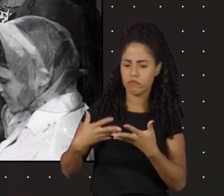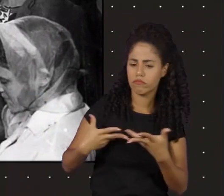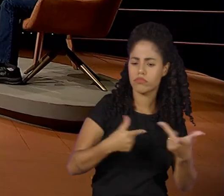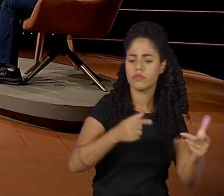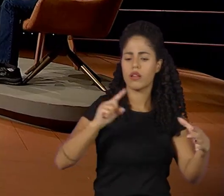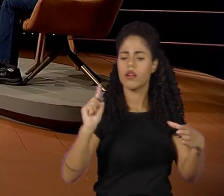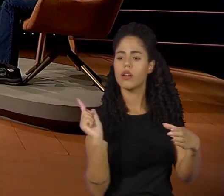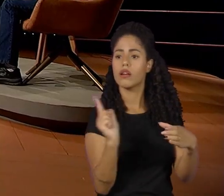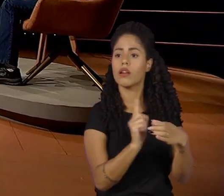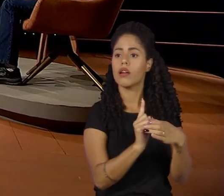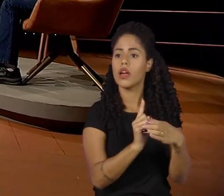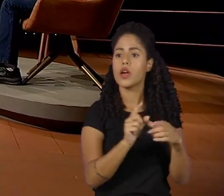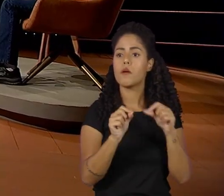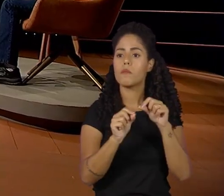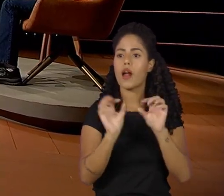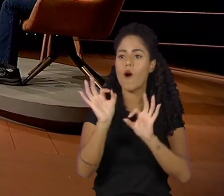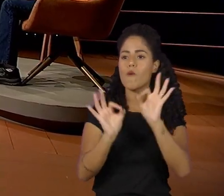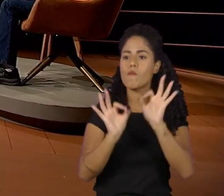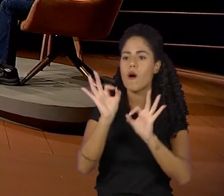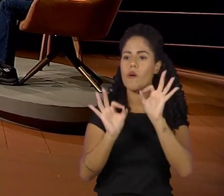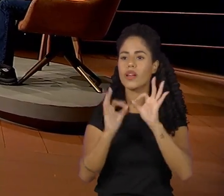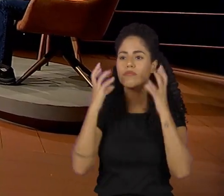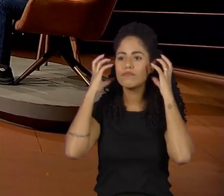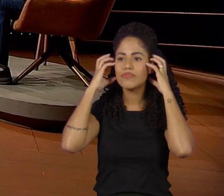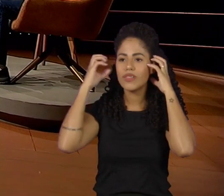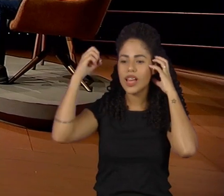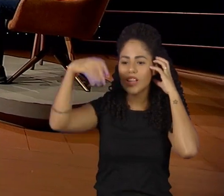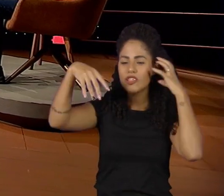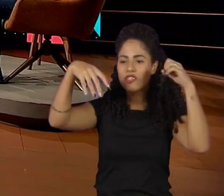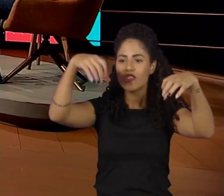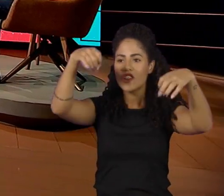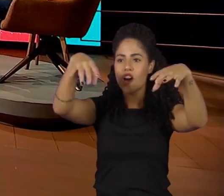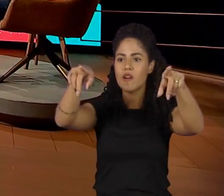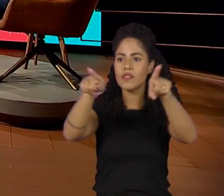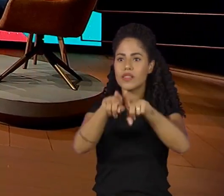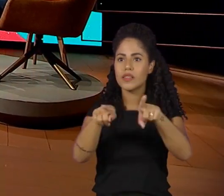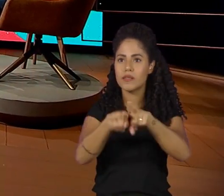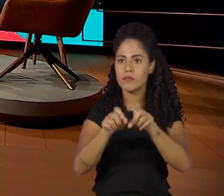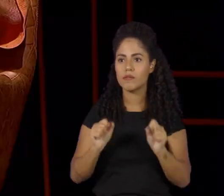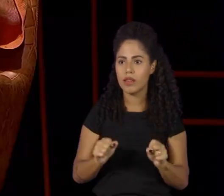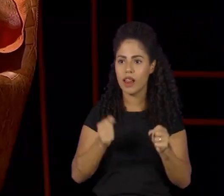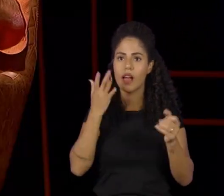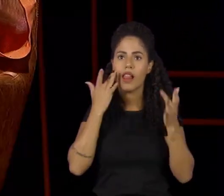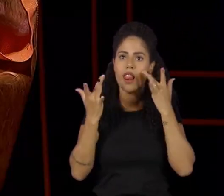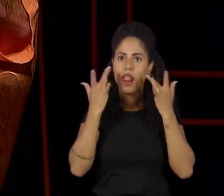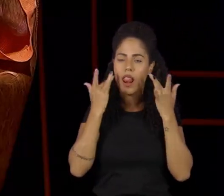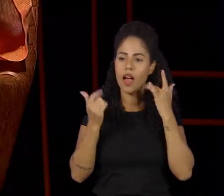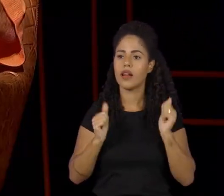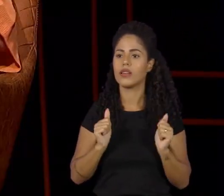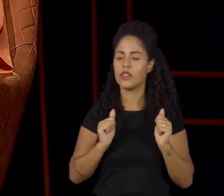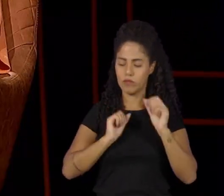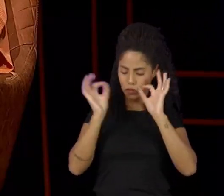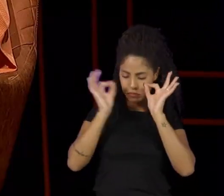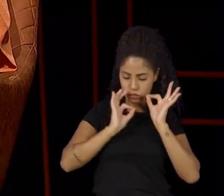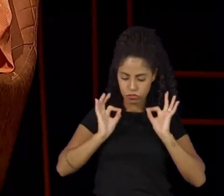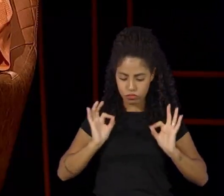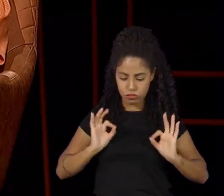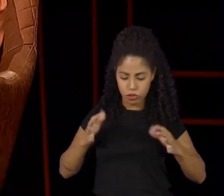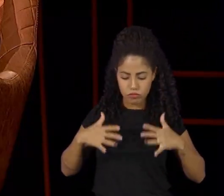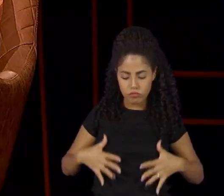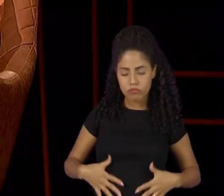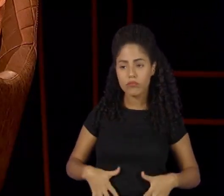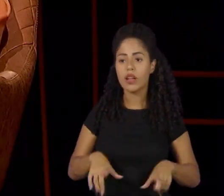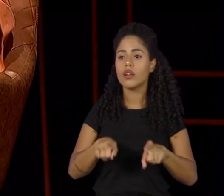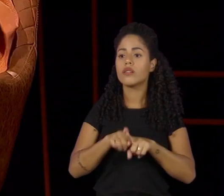como para operar o som e a luz do espetáculo e tal, que depois eu acabei nem fazendo isso, acabei fazendo figuração mesmo no